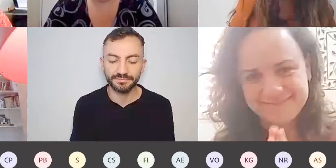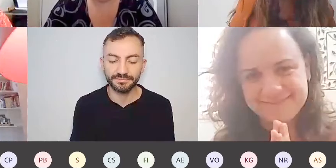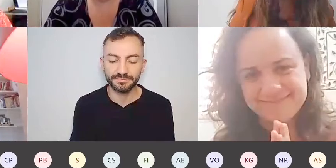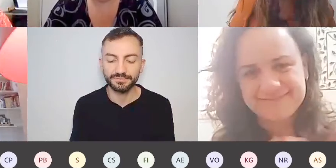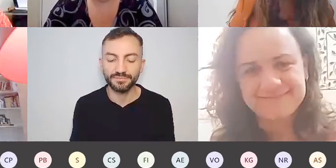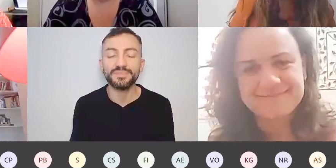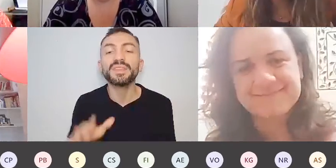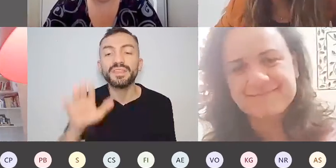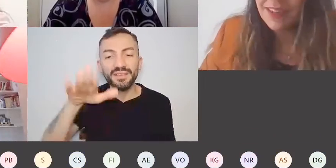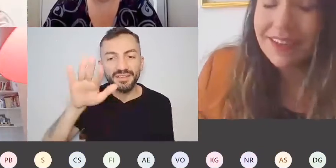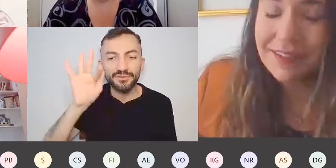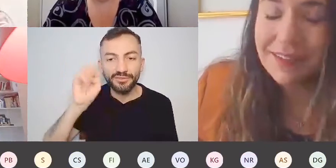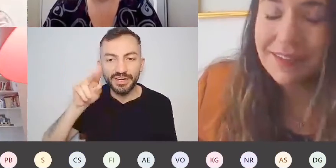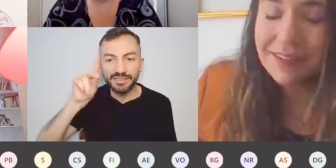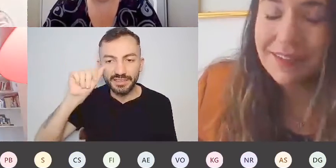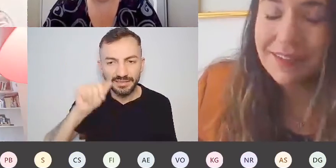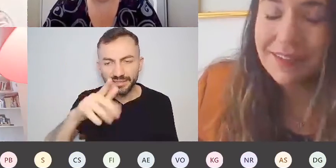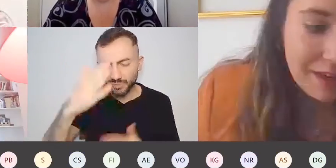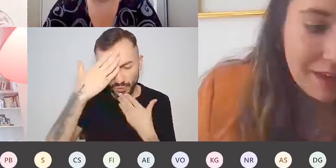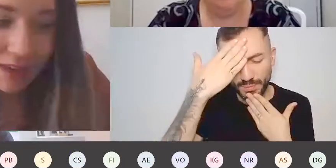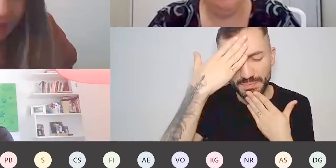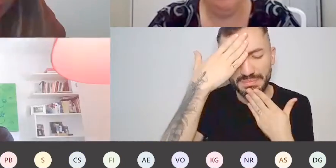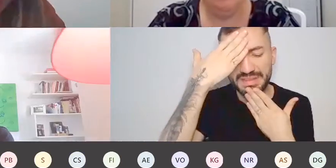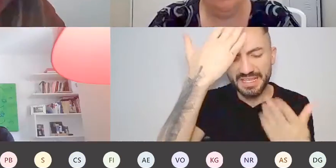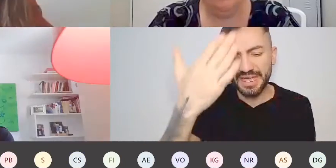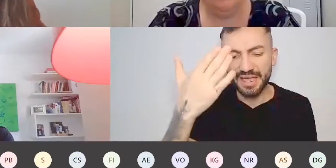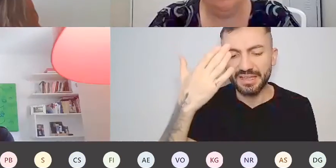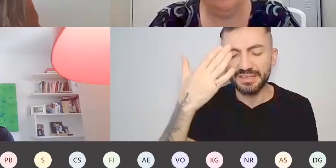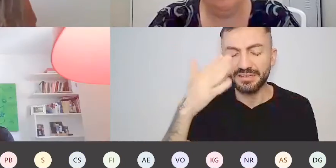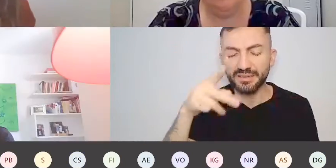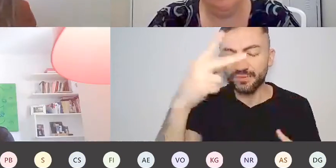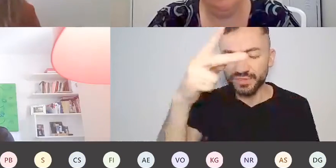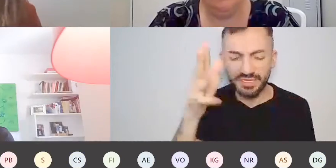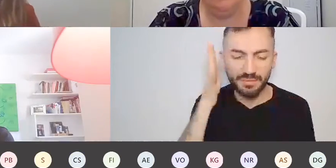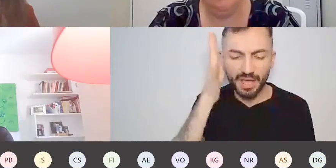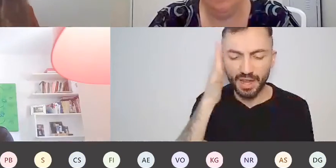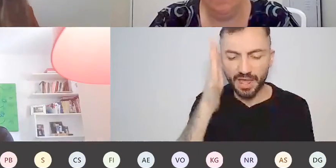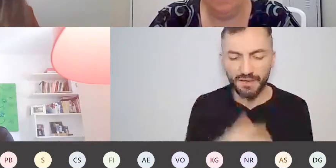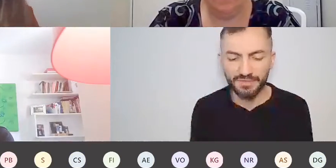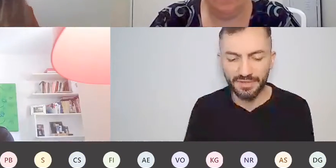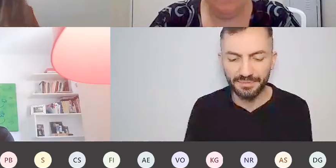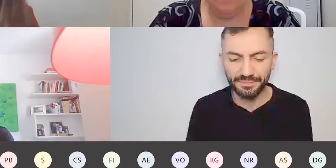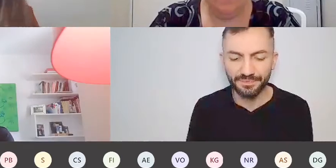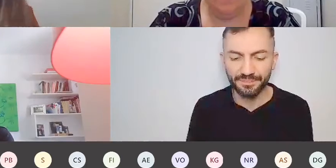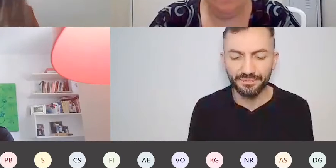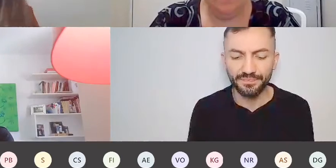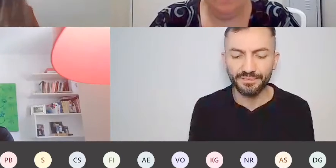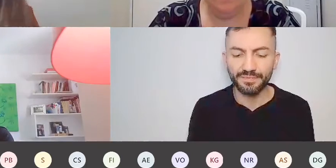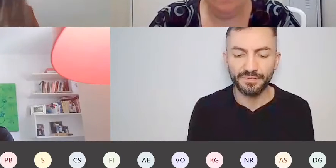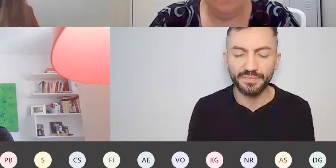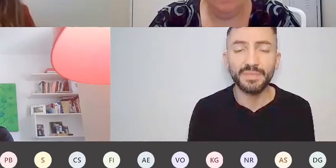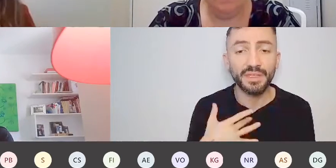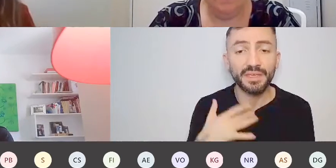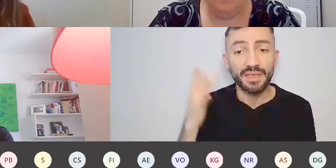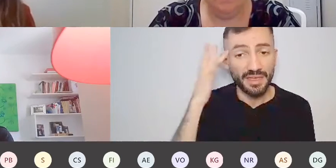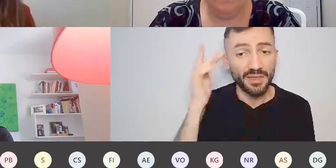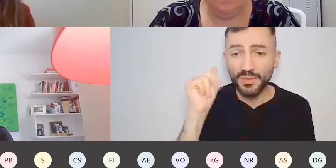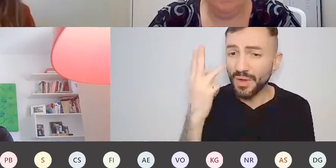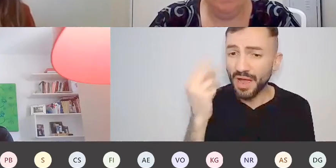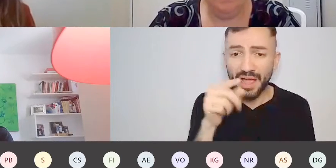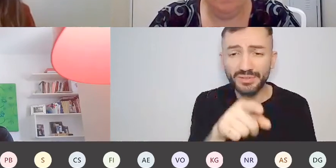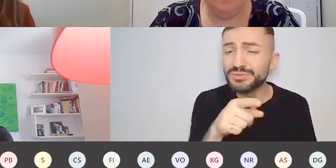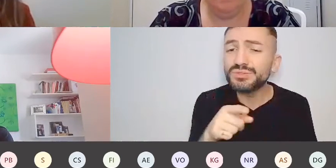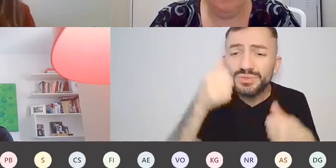Fernanda, muito obrigada pelas suas palavras, né? Acho que são, enfim, para mim me atingiram demais,